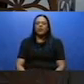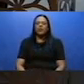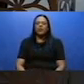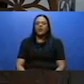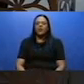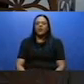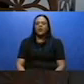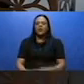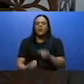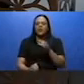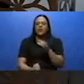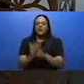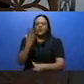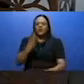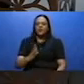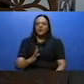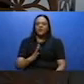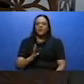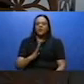cidades.